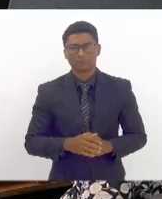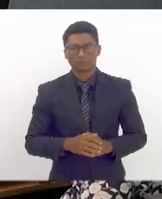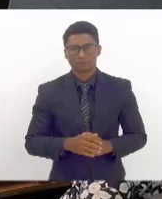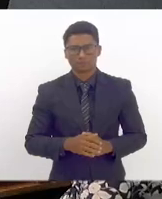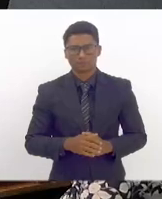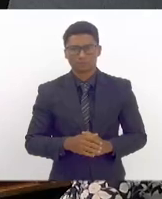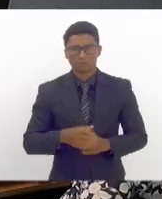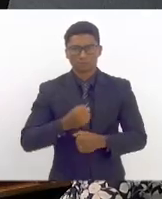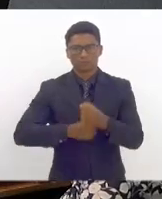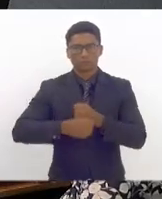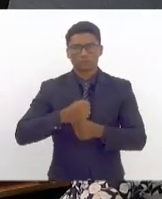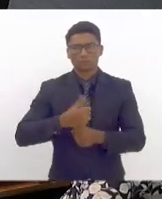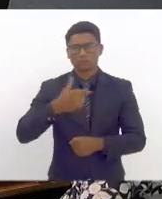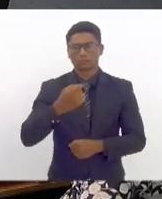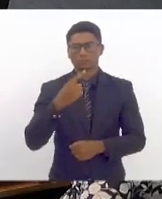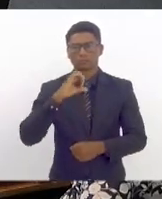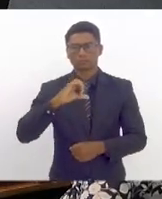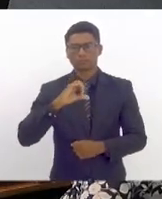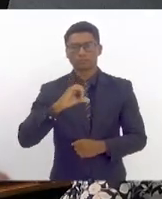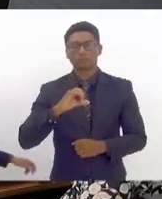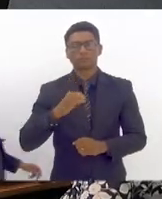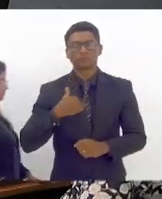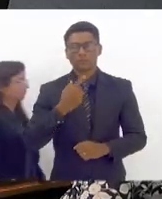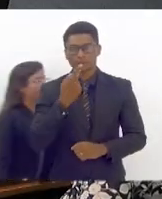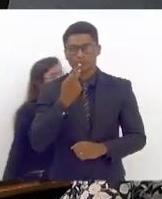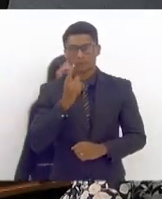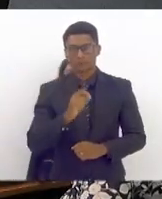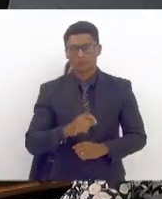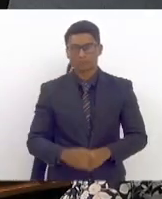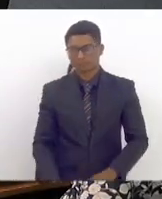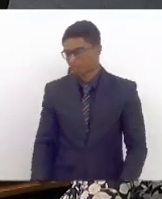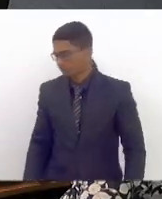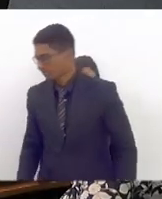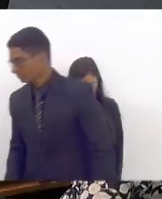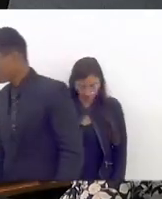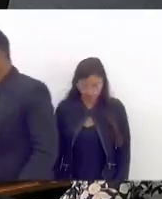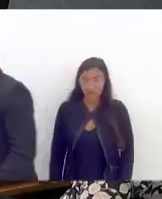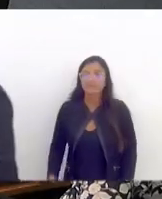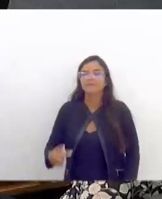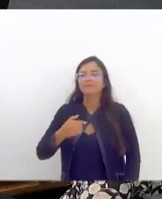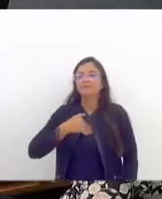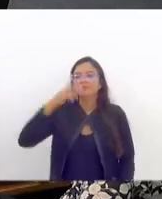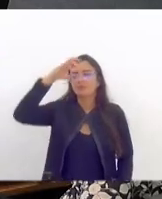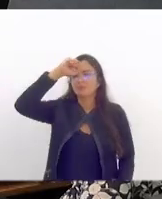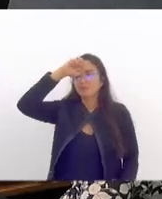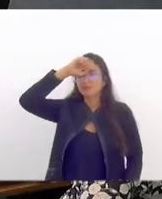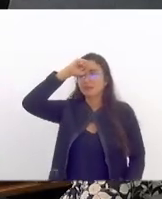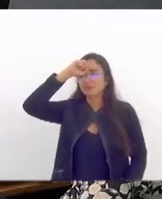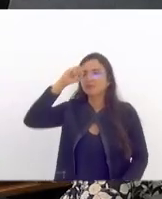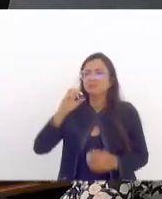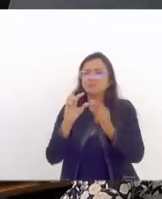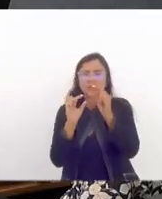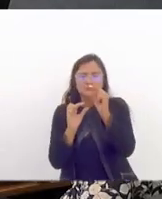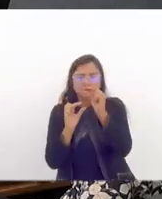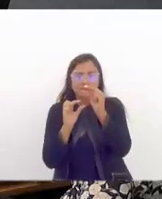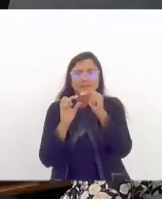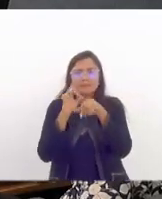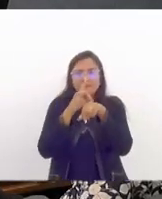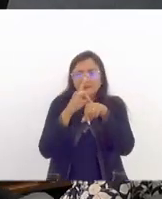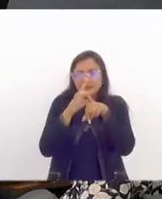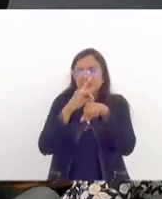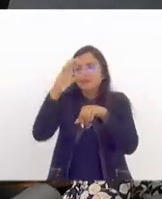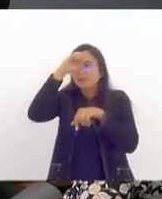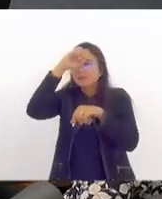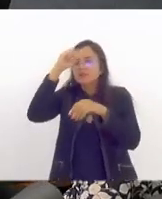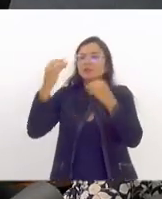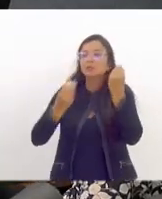aí em 2019 falei assim eu vou Rubem Alves aprender as bolinhas pretas para ver como é que eu faço e aí o